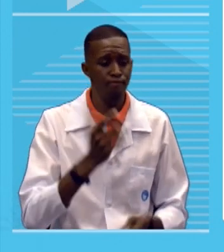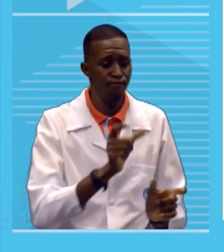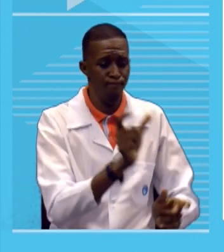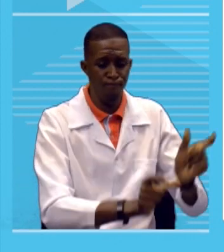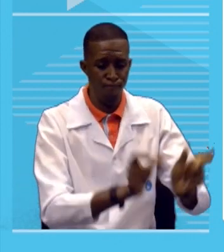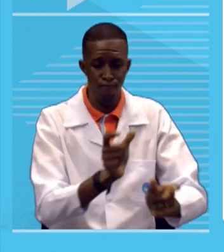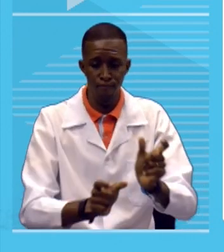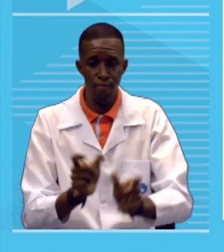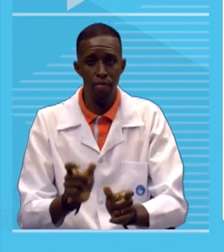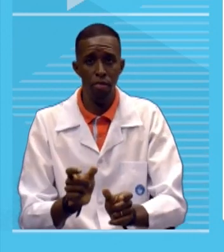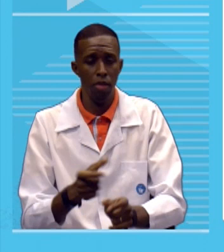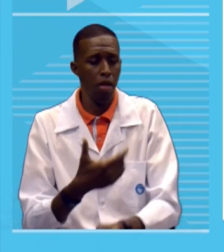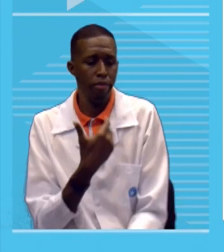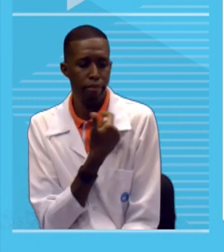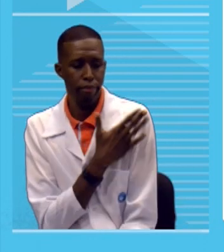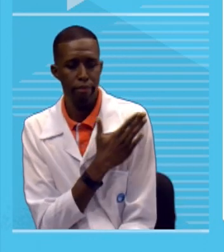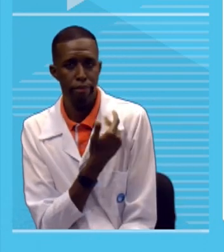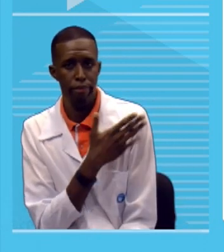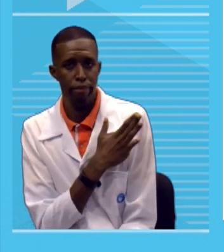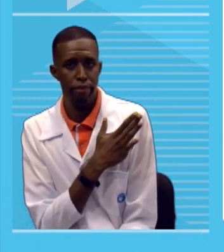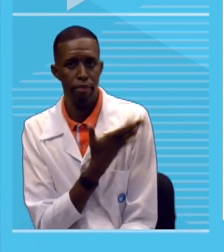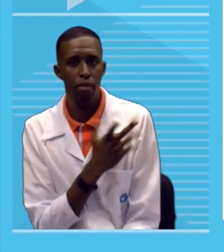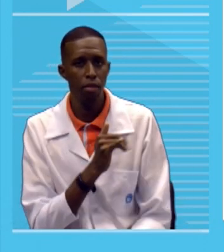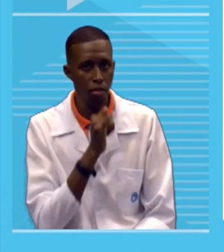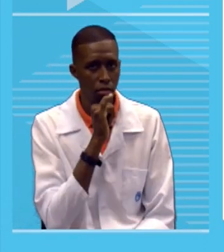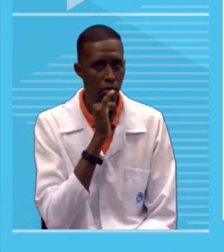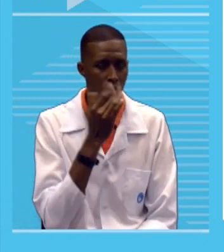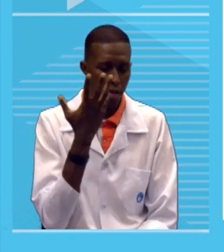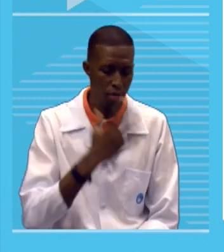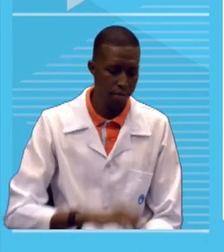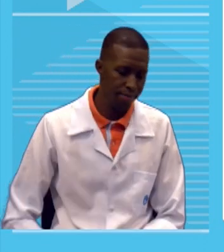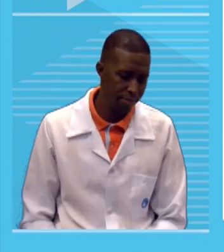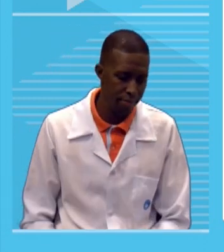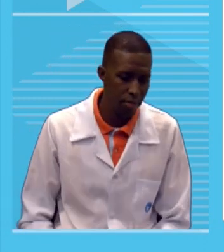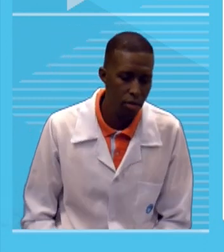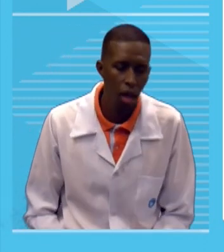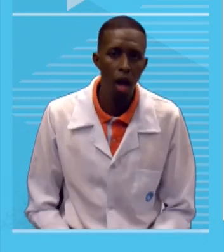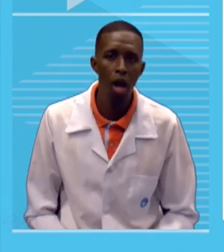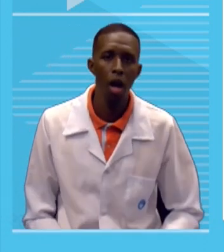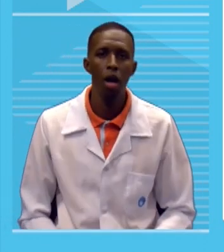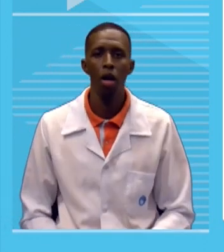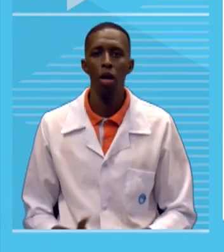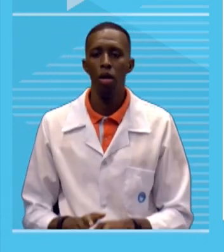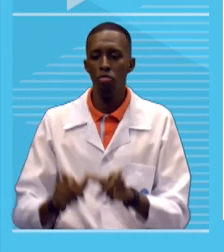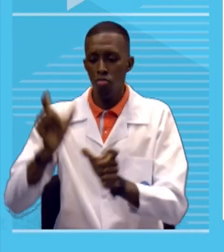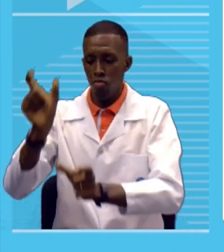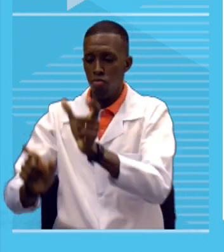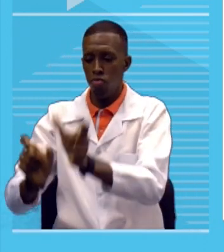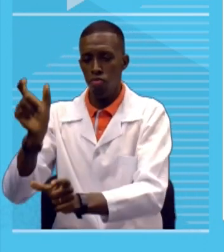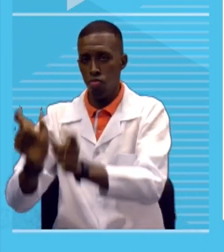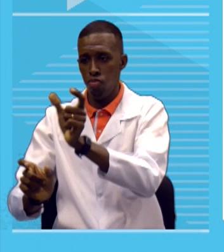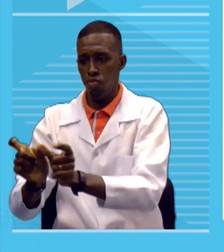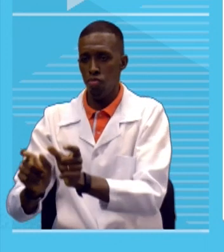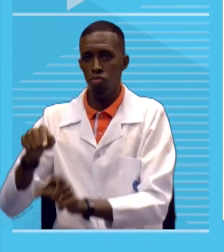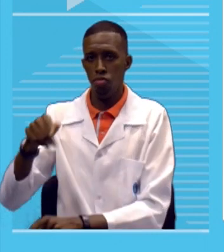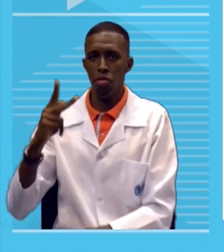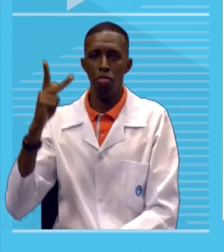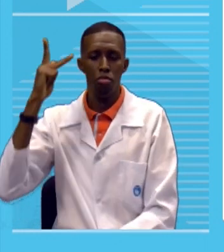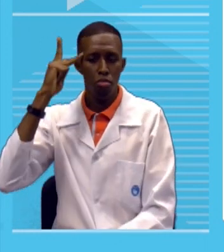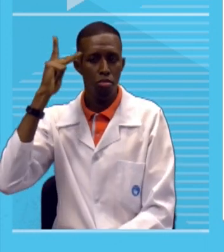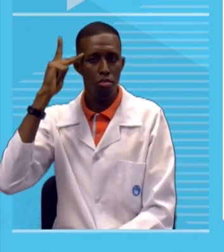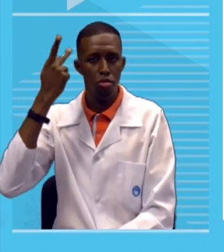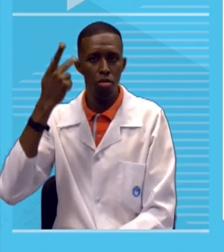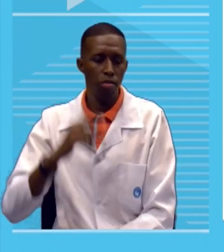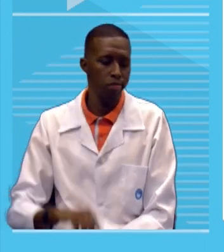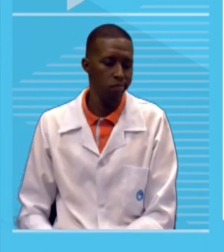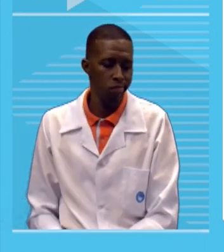que vem da região norte, da região nordeste, que se desloca para o sul, principalmente para o sudeste. Entra a